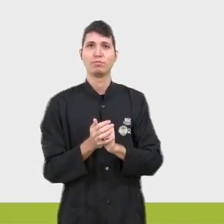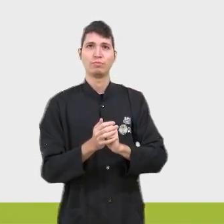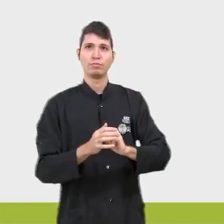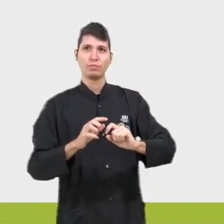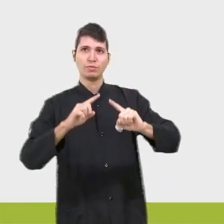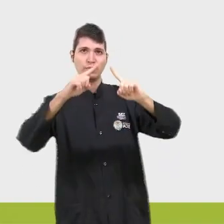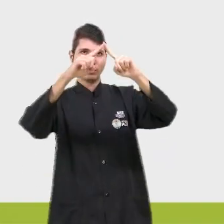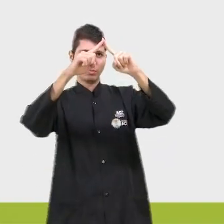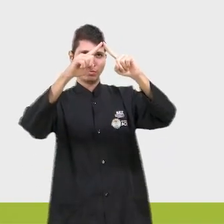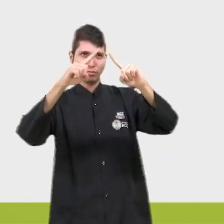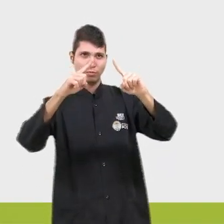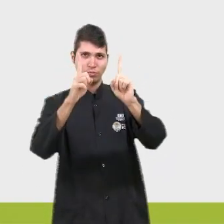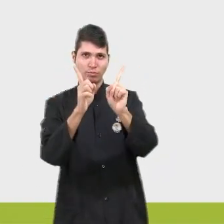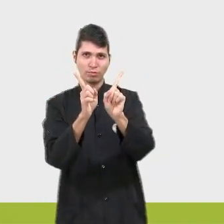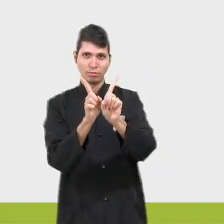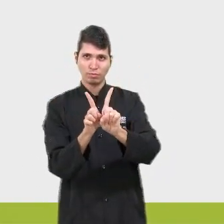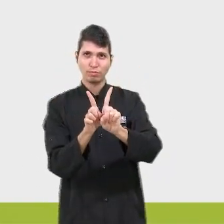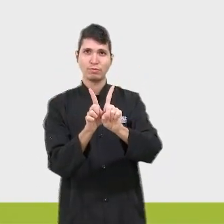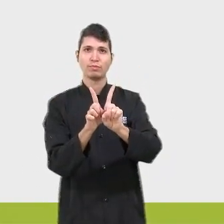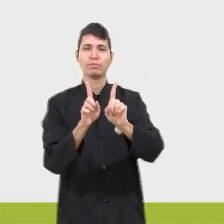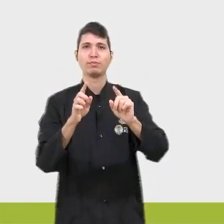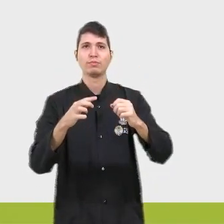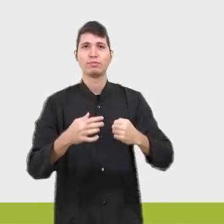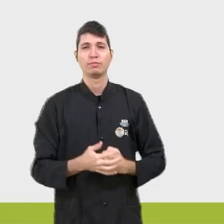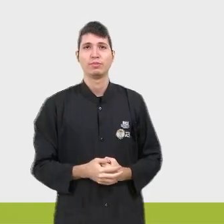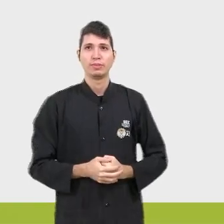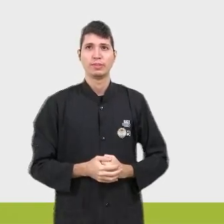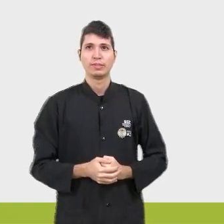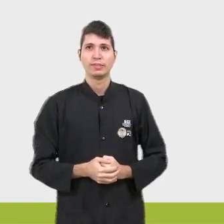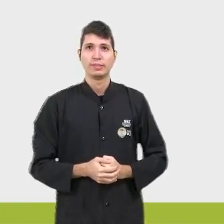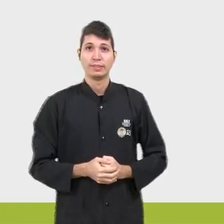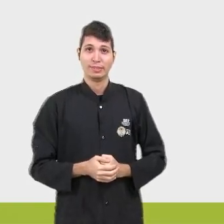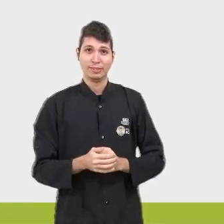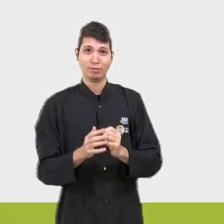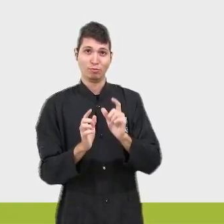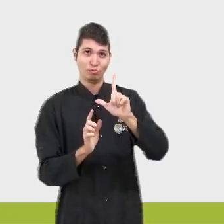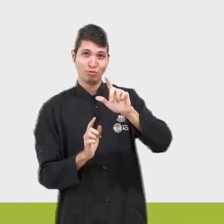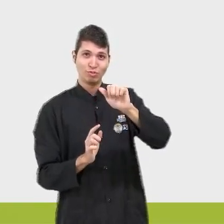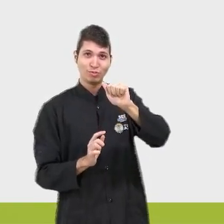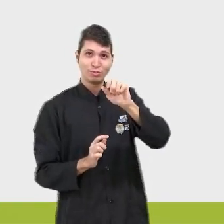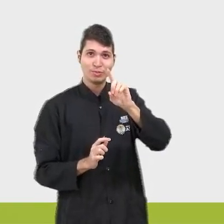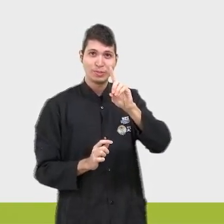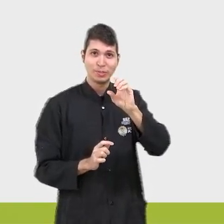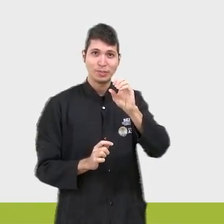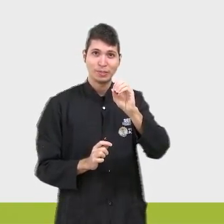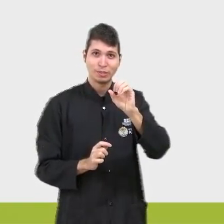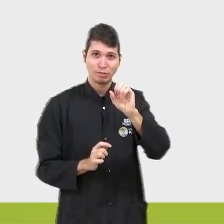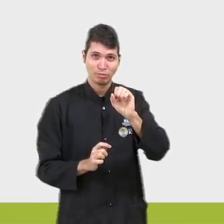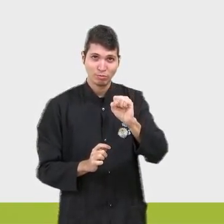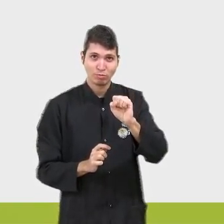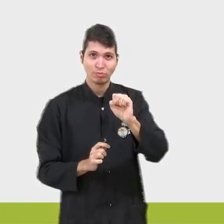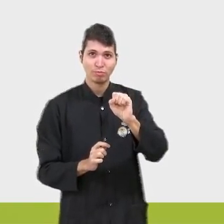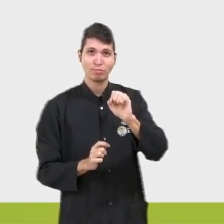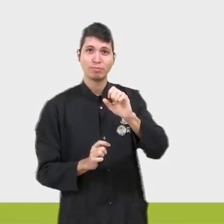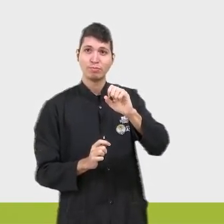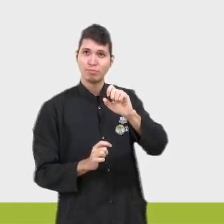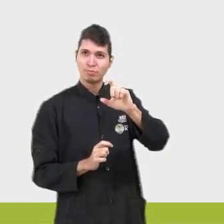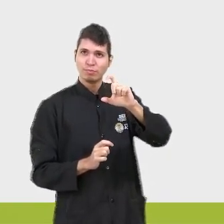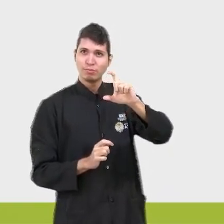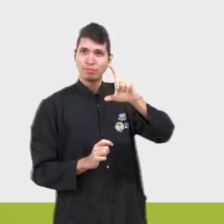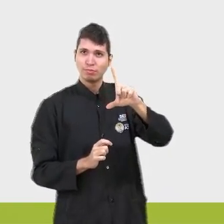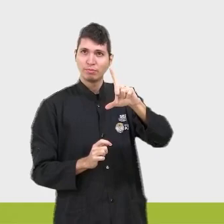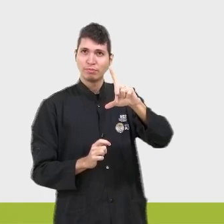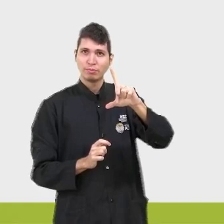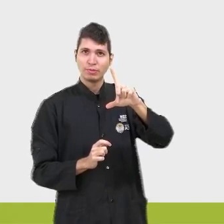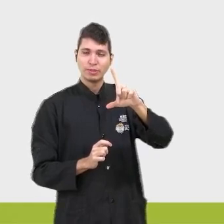olha a relação do losango. Ele tem uma dimensão maior, ok? que a gente vai chamar de Dzão, né?